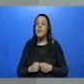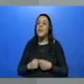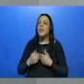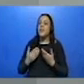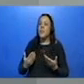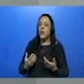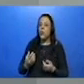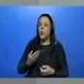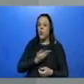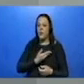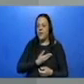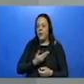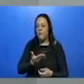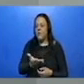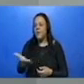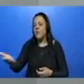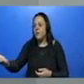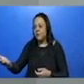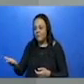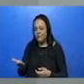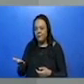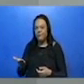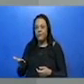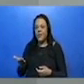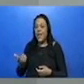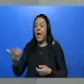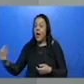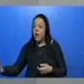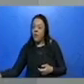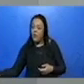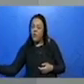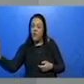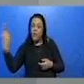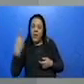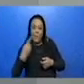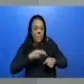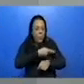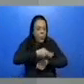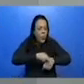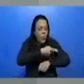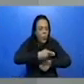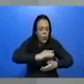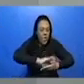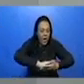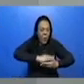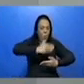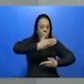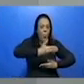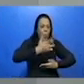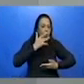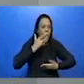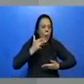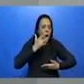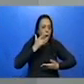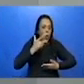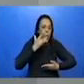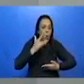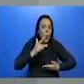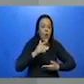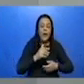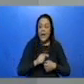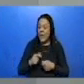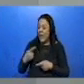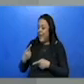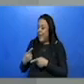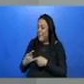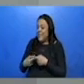né, companheiros, para tentar buscar o que está no baú. E eles ficam desesperados. Por quê? Porque eles não têm como... ele era o